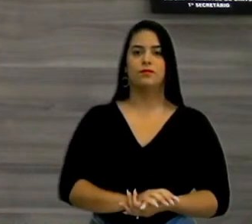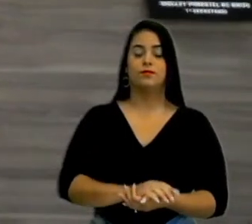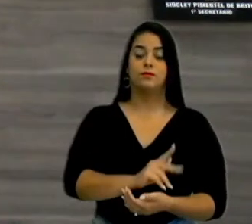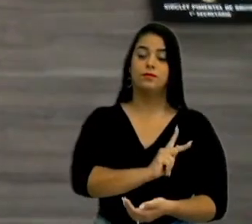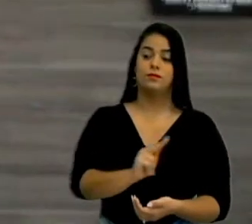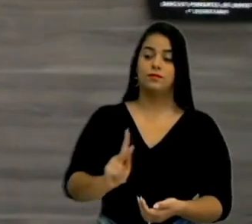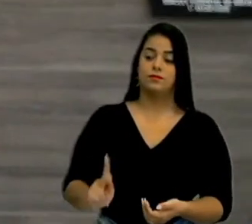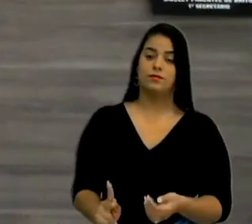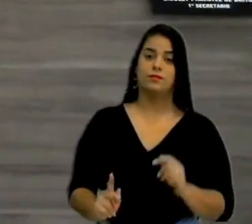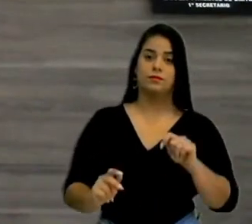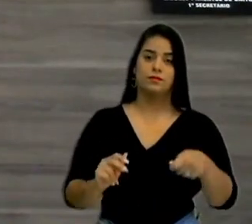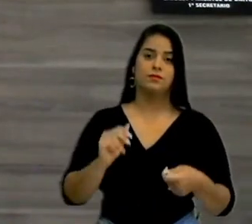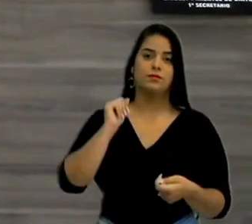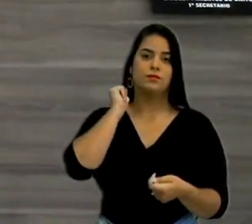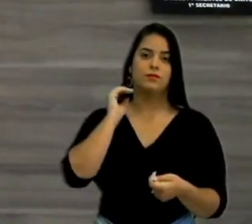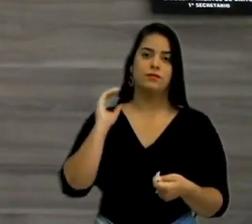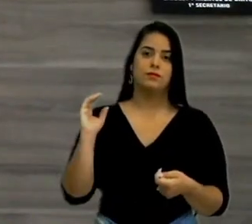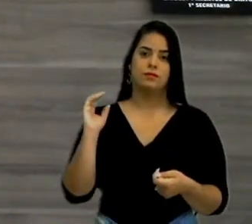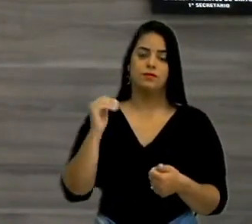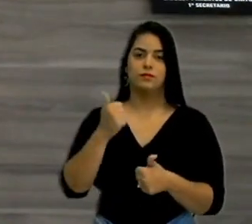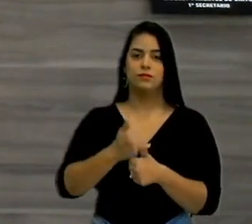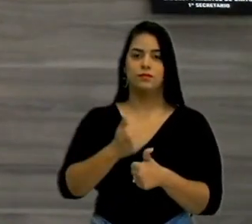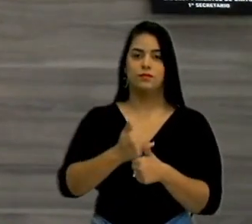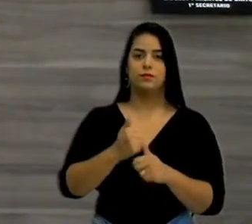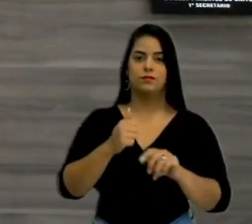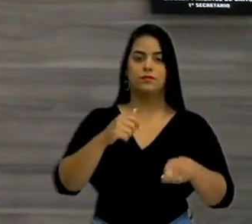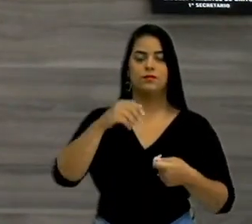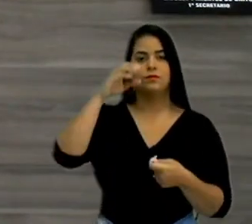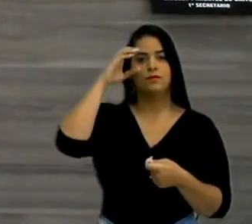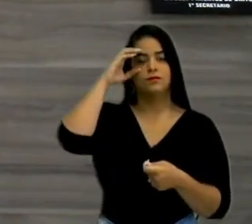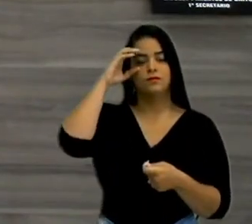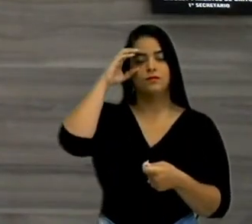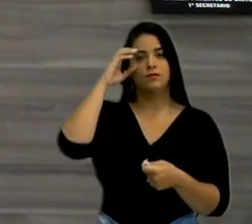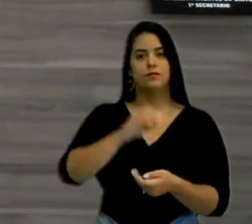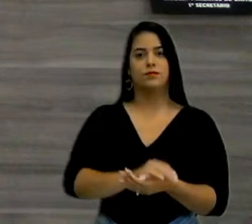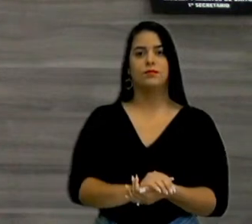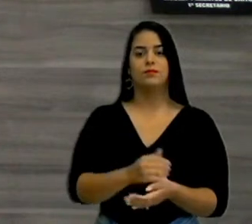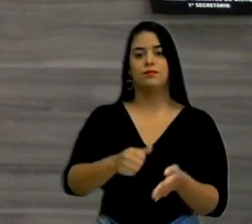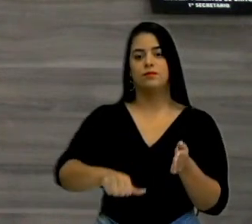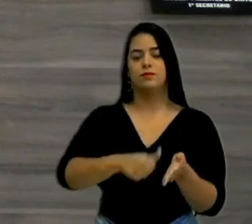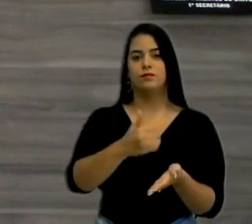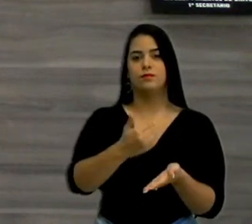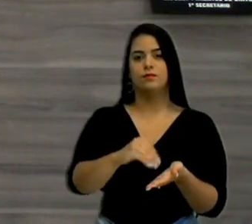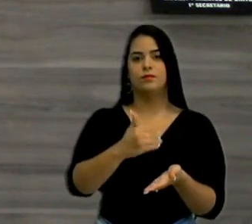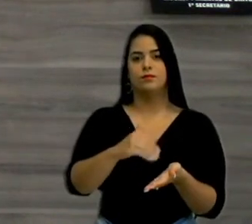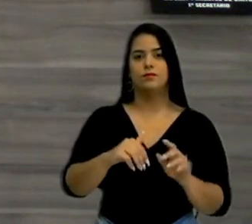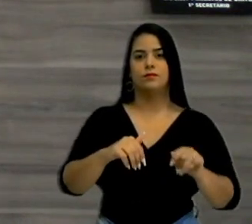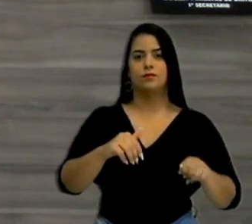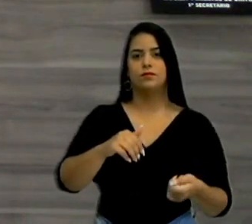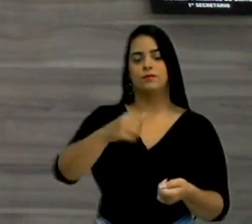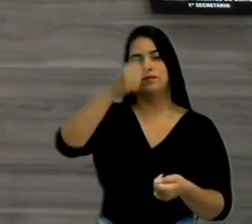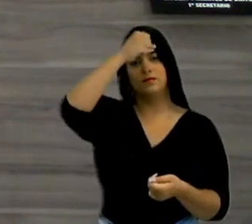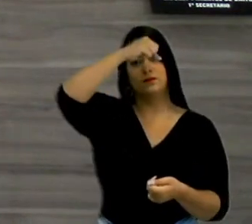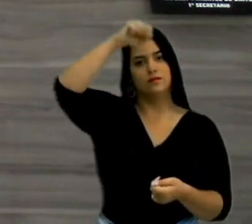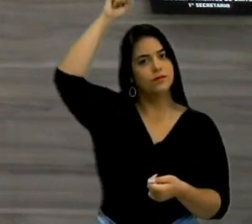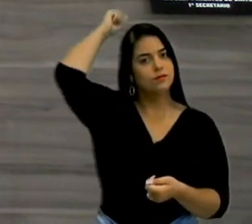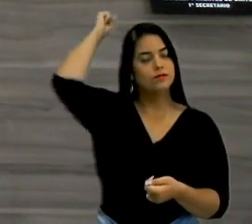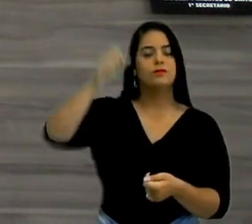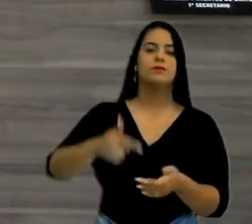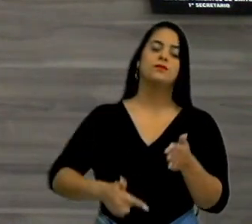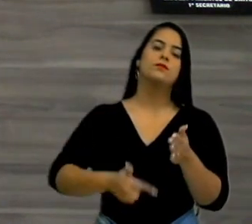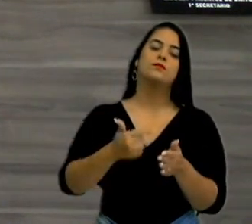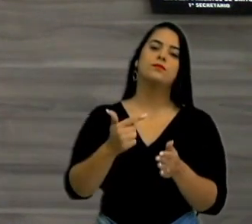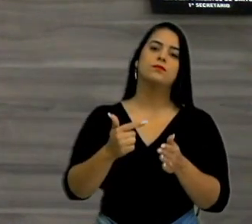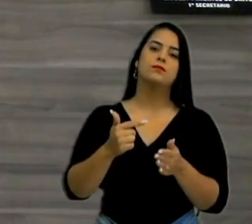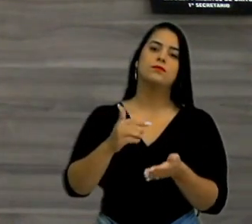Presidente Evanildo Sebastião Cavalcante, vice-presidente Cícero Alves de Pontes, primeiro secretário Cidico Leite Pimentel de Brito, segundo secretário